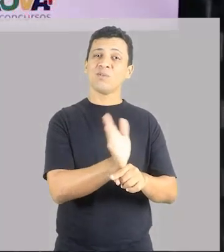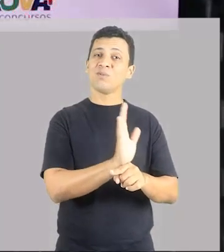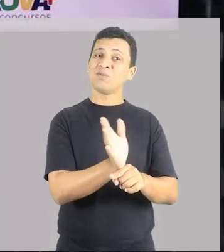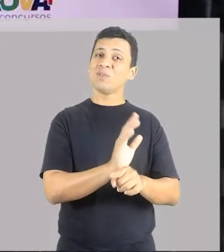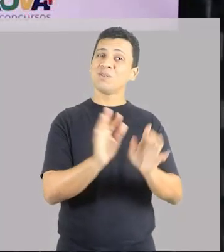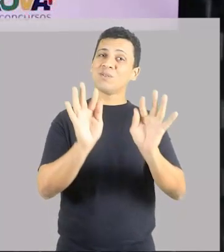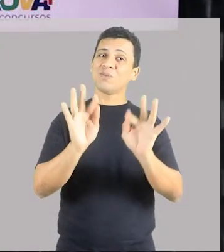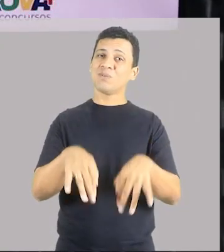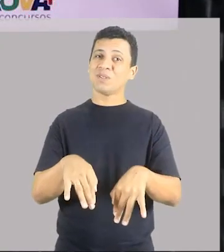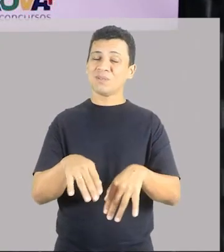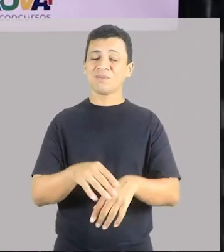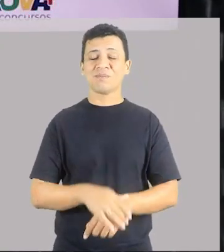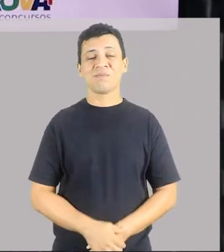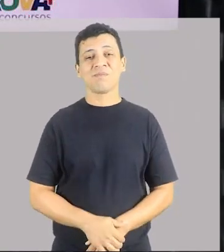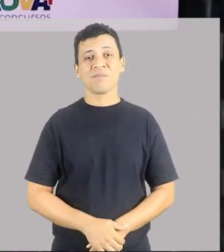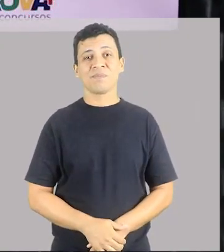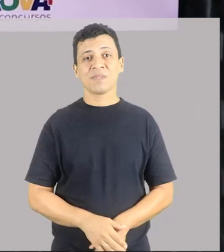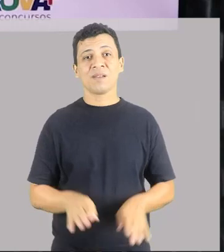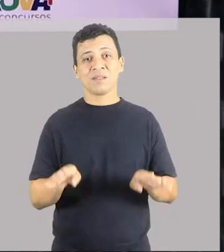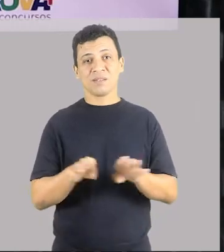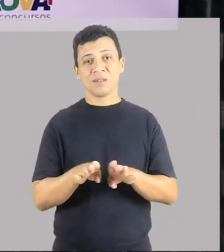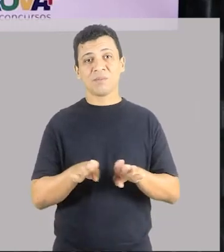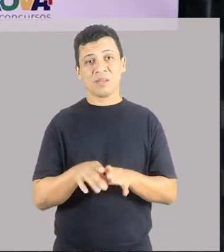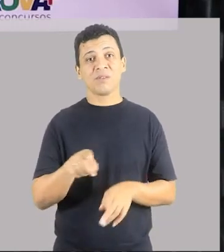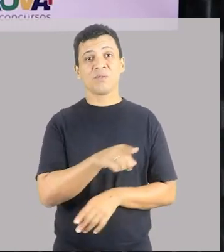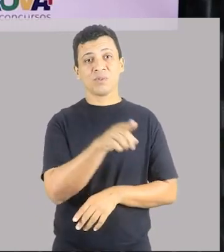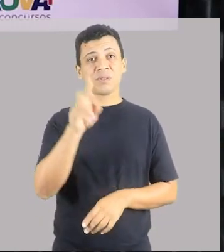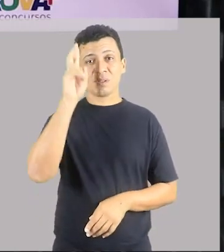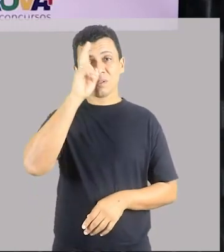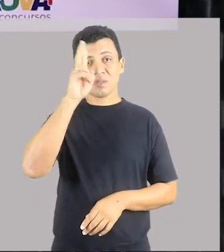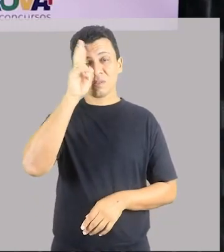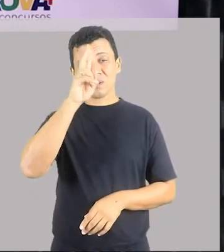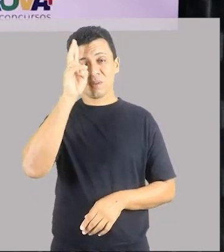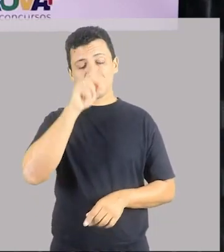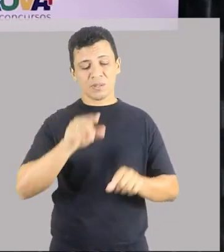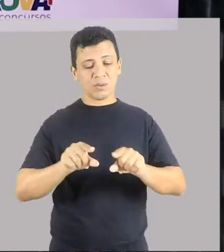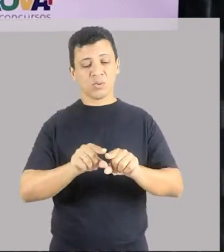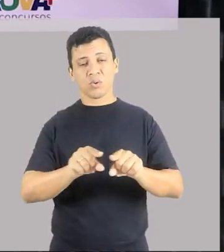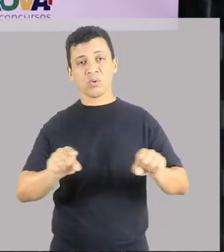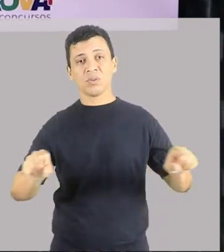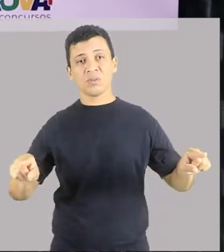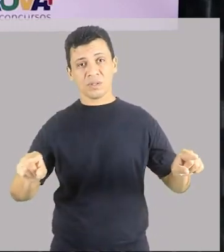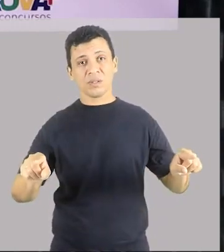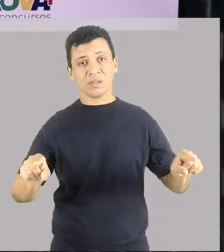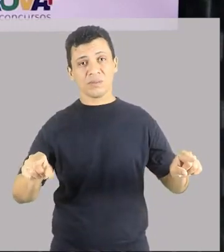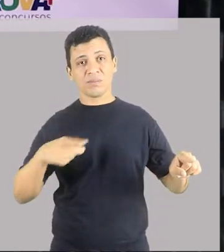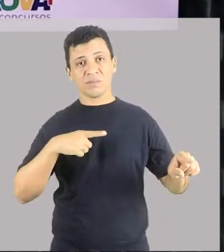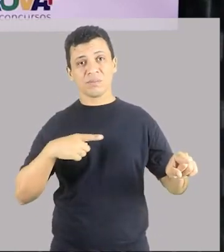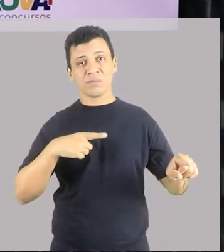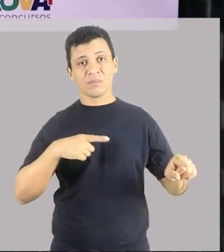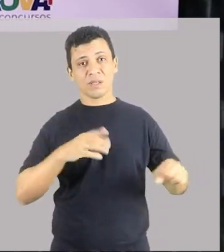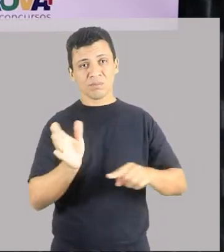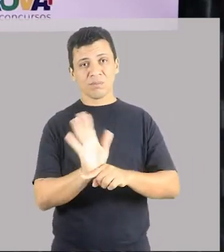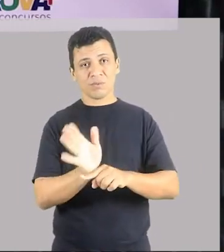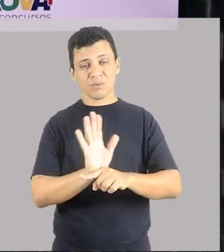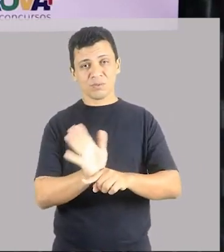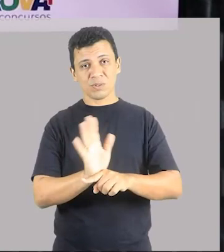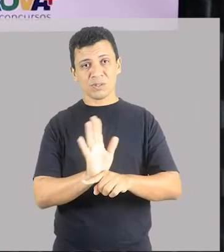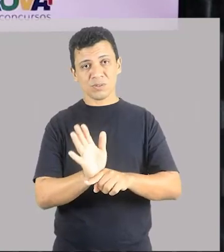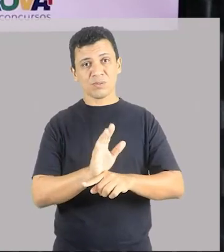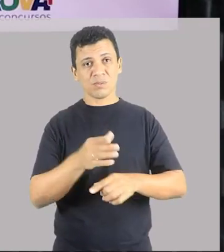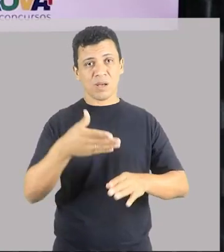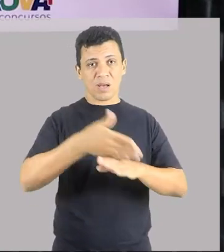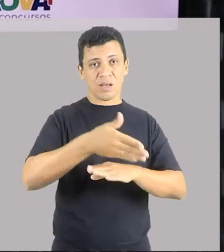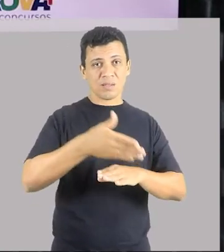certo eh não esqueçam de olhar o link da do do material aí na descrição do vídeo certo